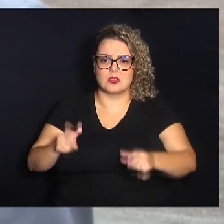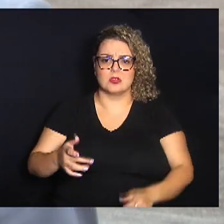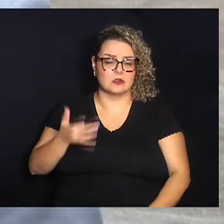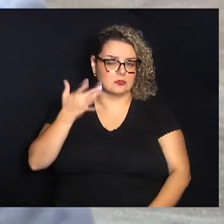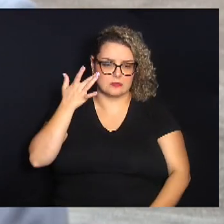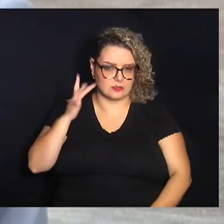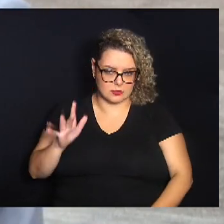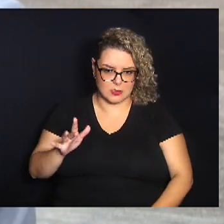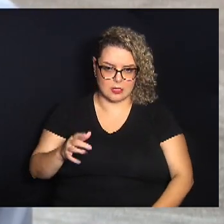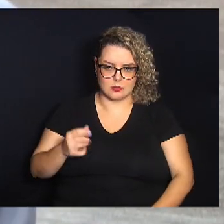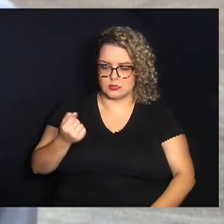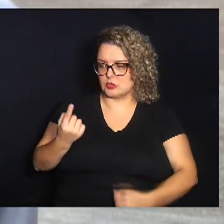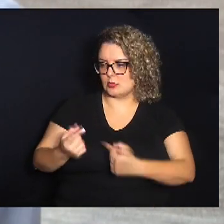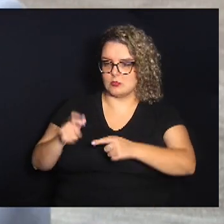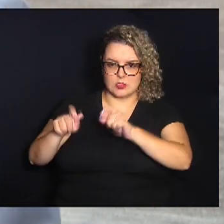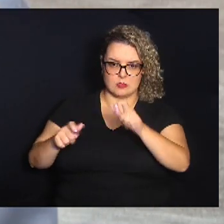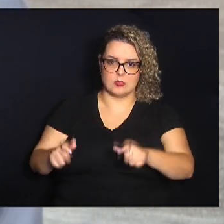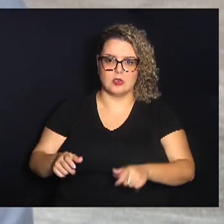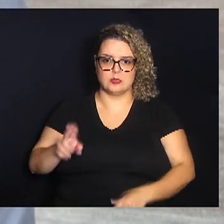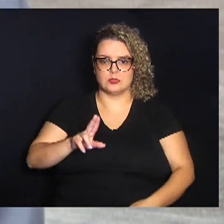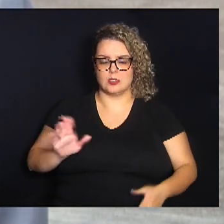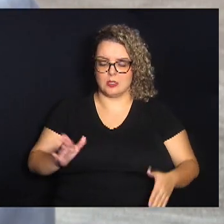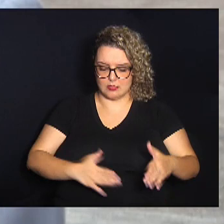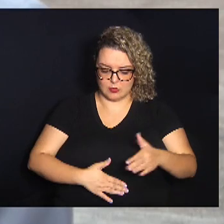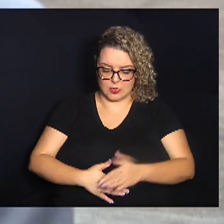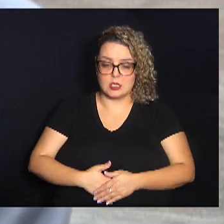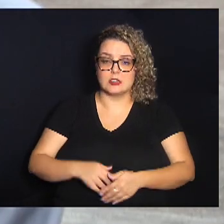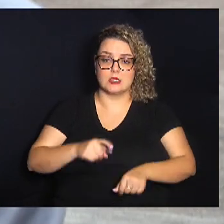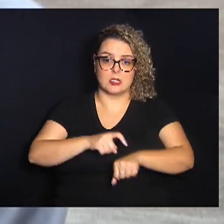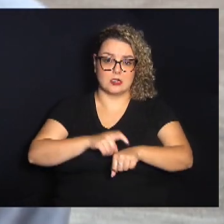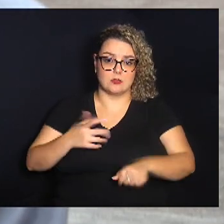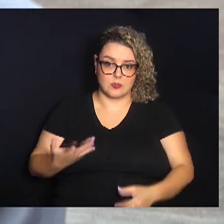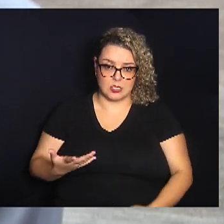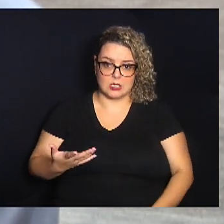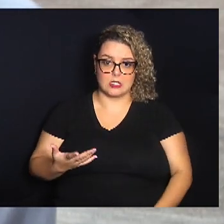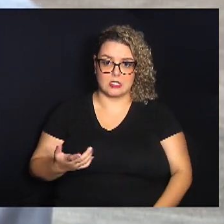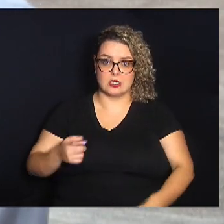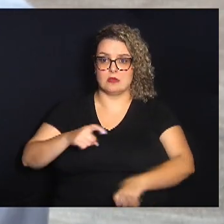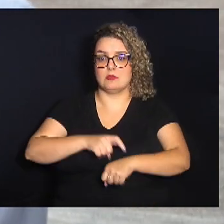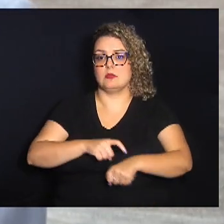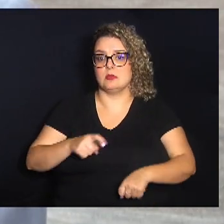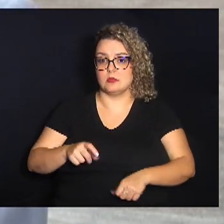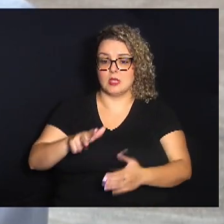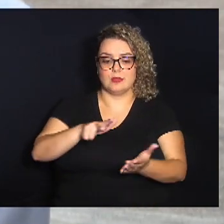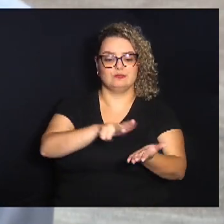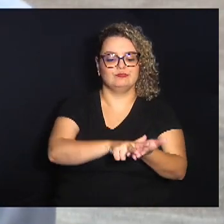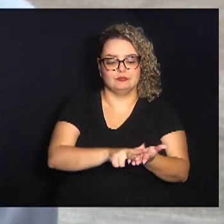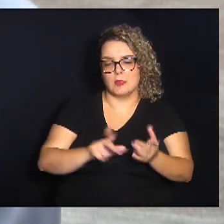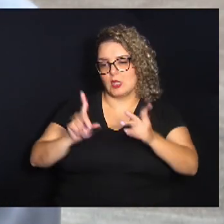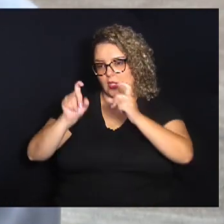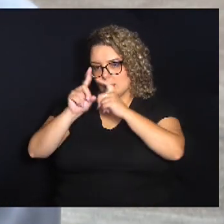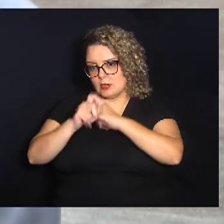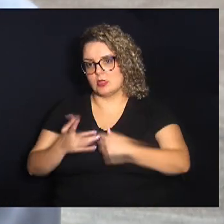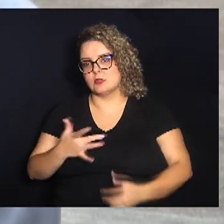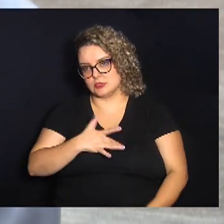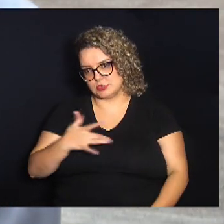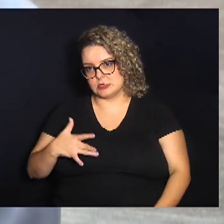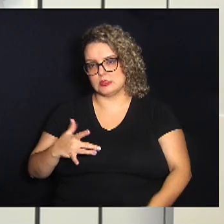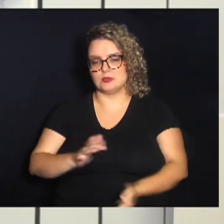que precisa de usar fralda nesses momentos aí e nessas situações acamada e com dificuldade na saúde.